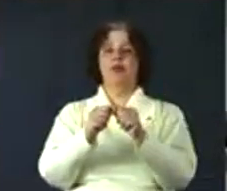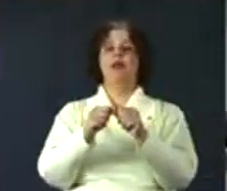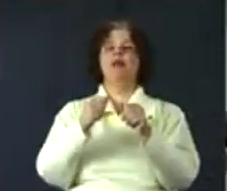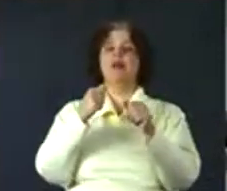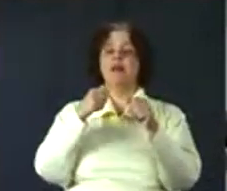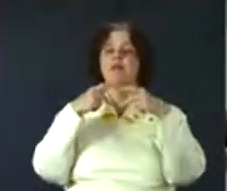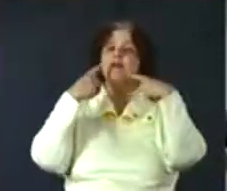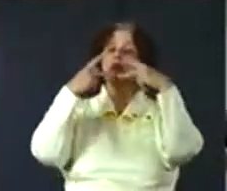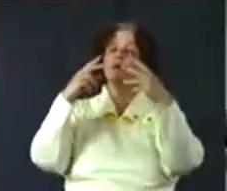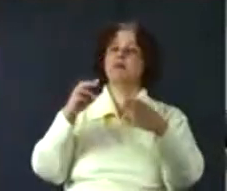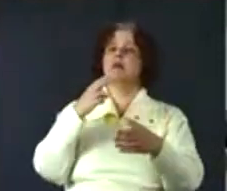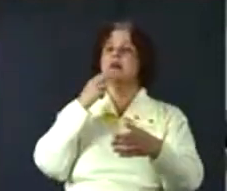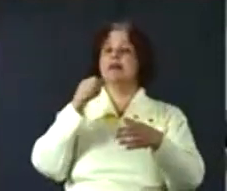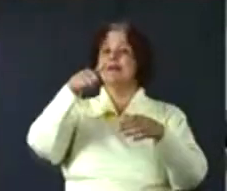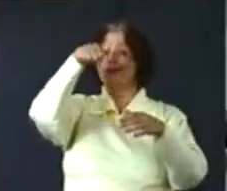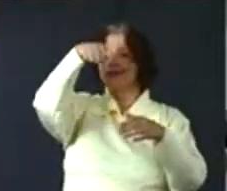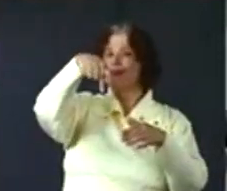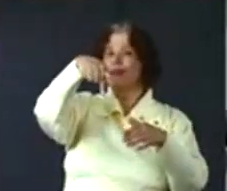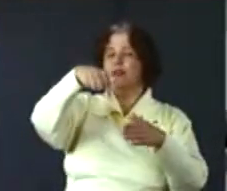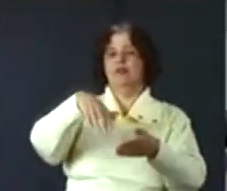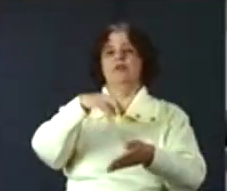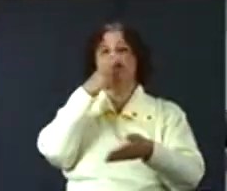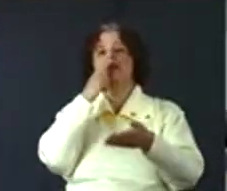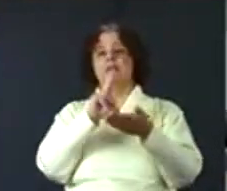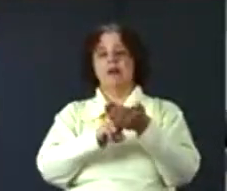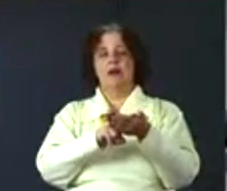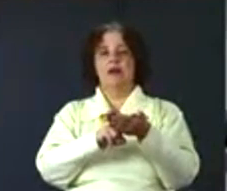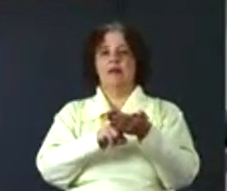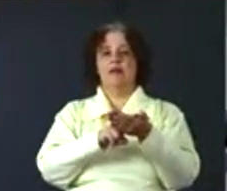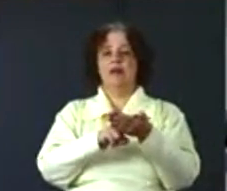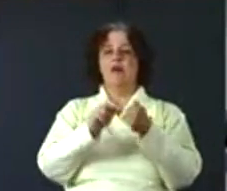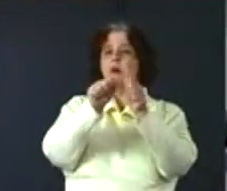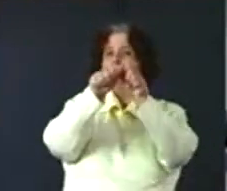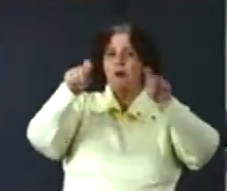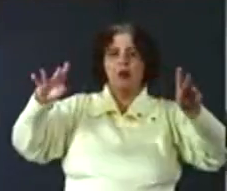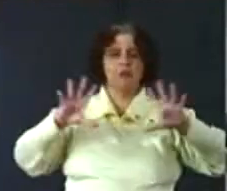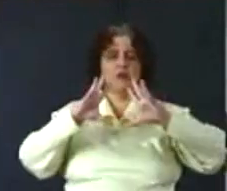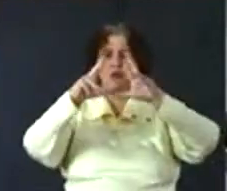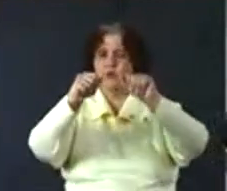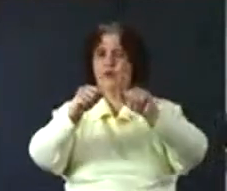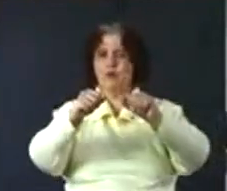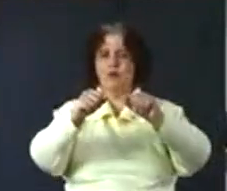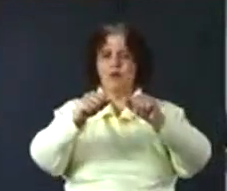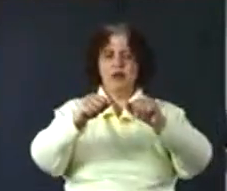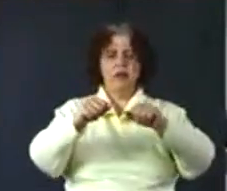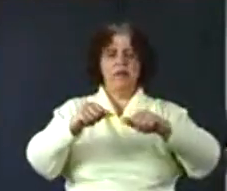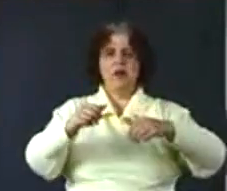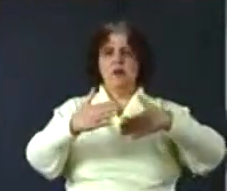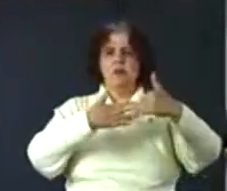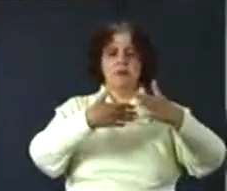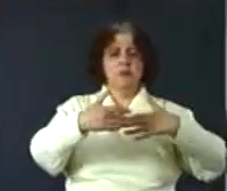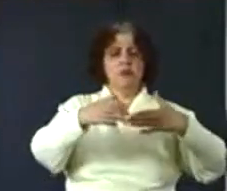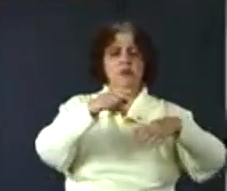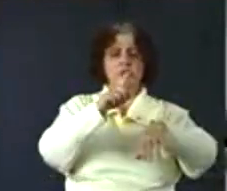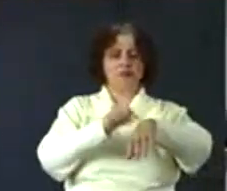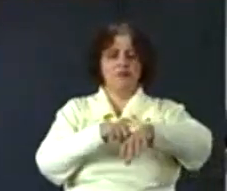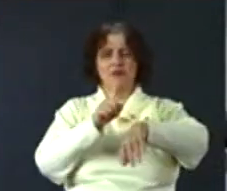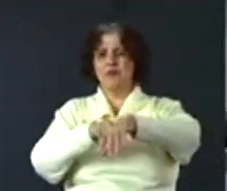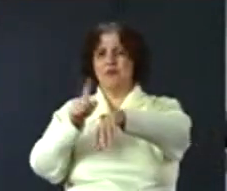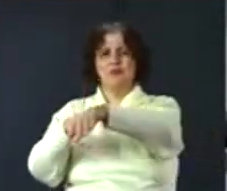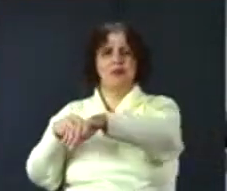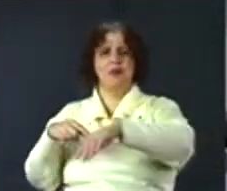as 7 cartas, o livro do Apocalipse como um todo, é para todas as épocas da igreja, inclusive para os nossos